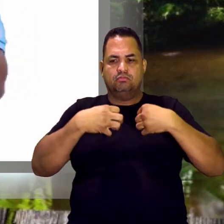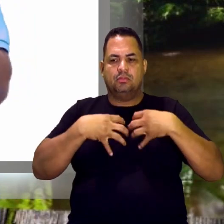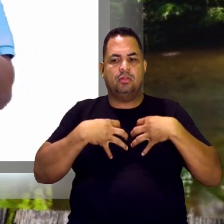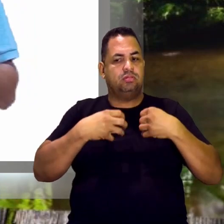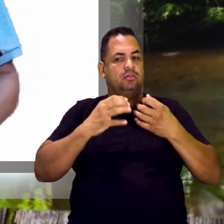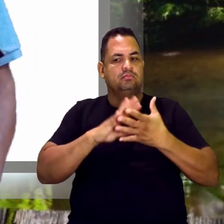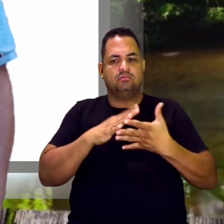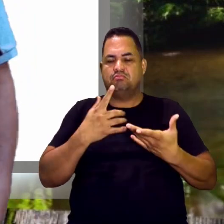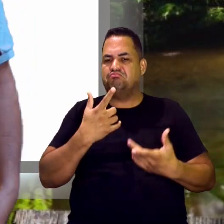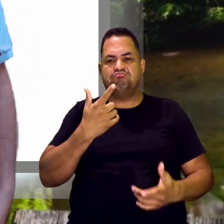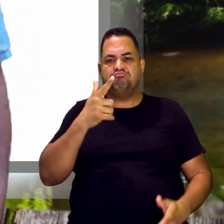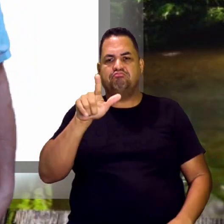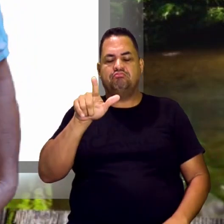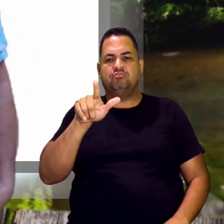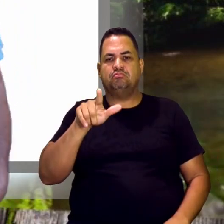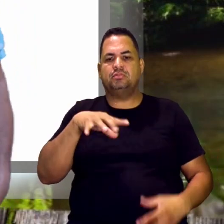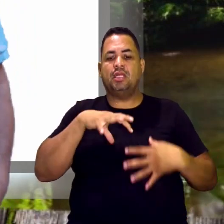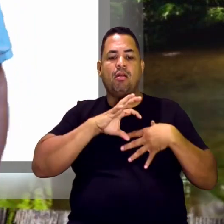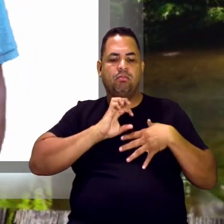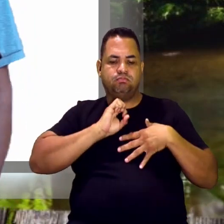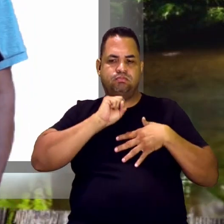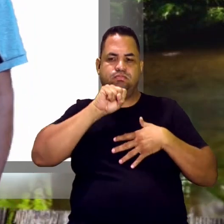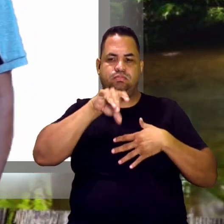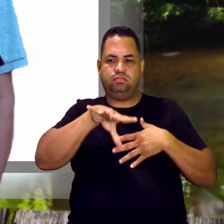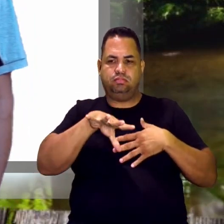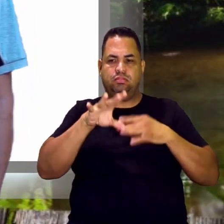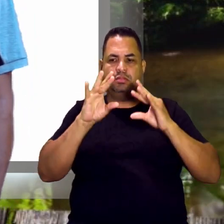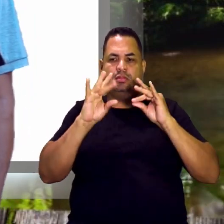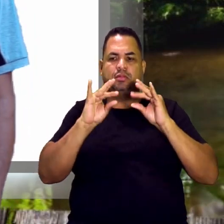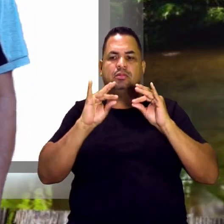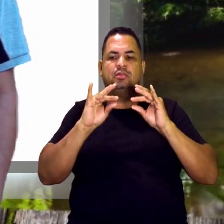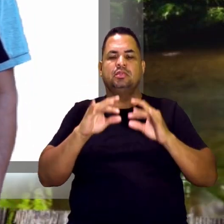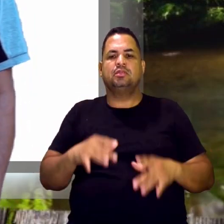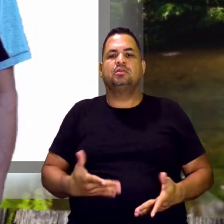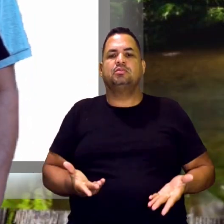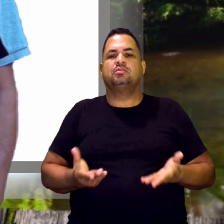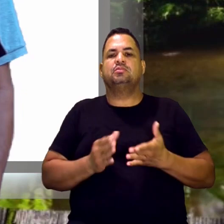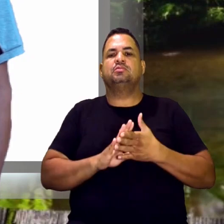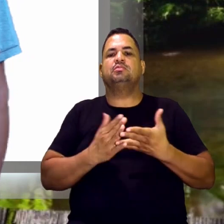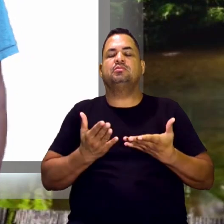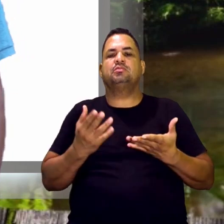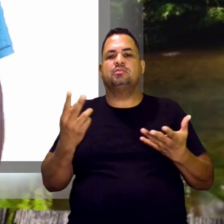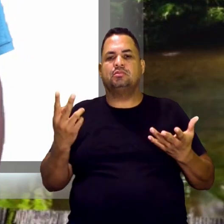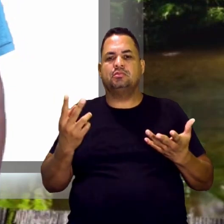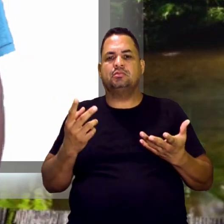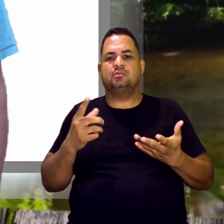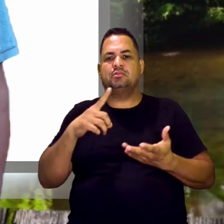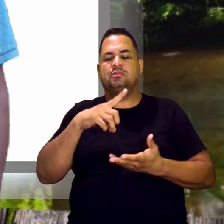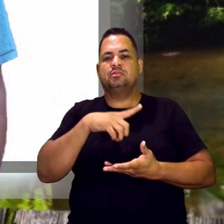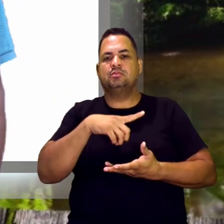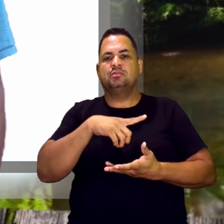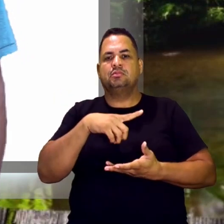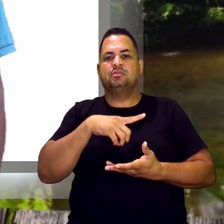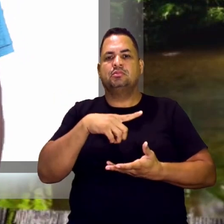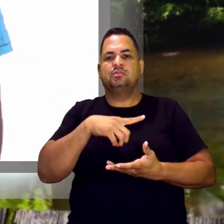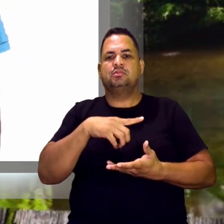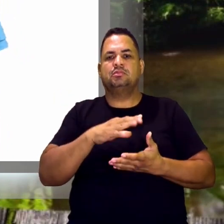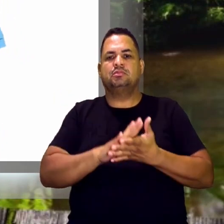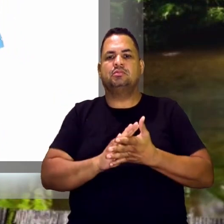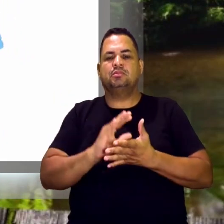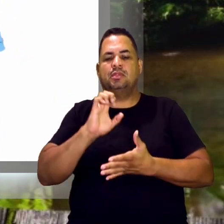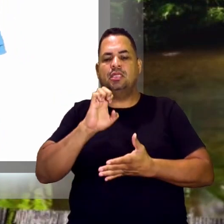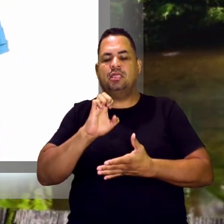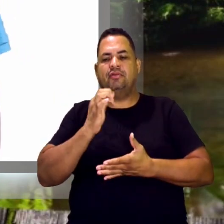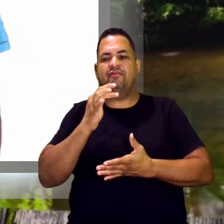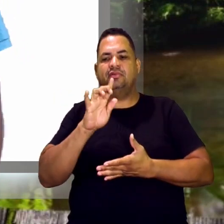mais conseguir expectorar esse muco. Então vai causar o que a gente chama de